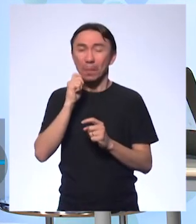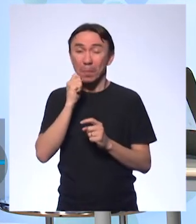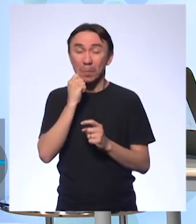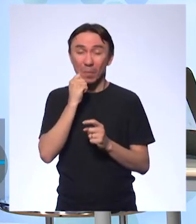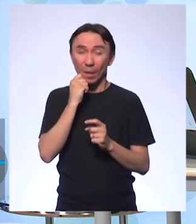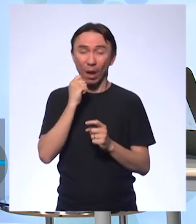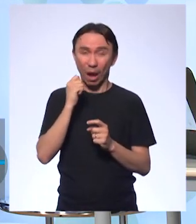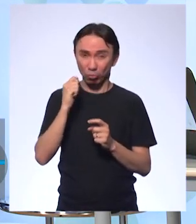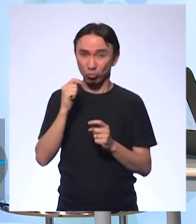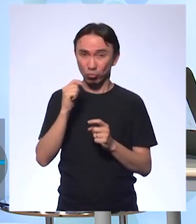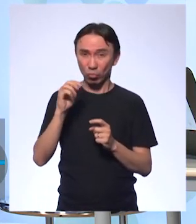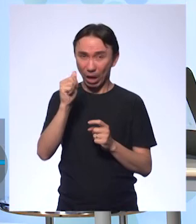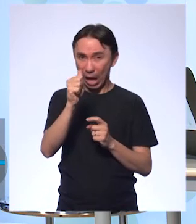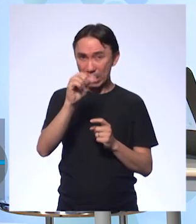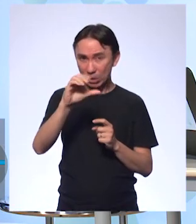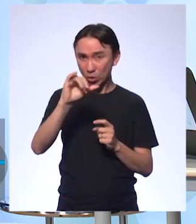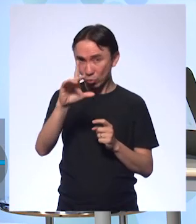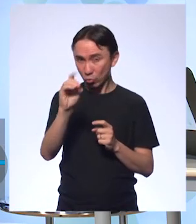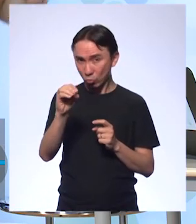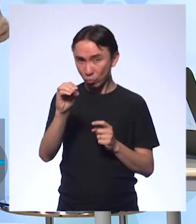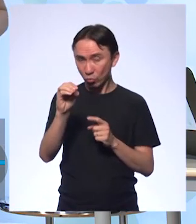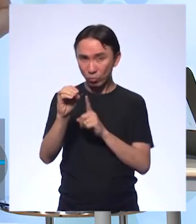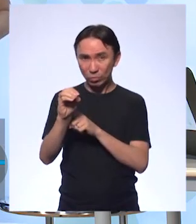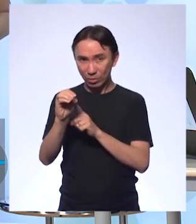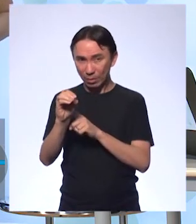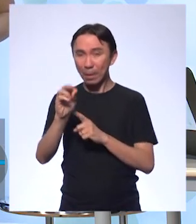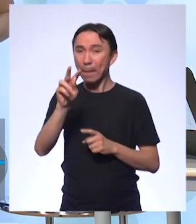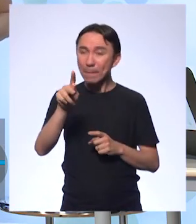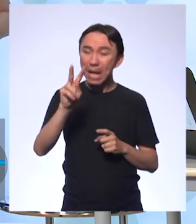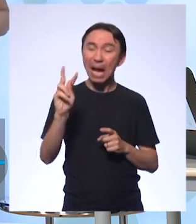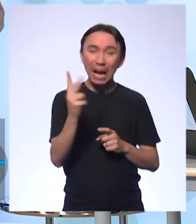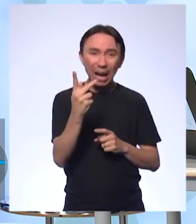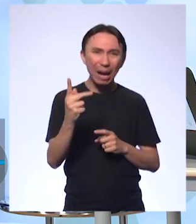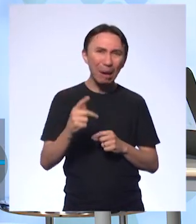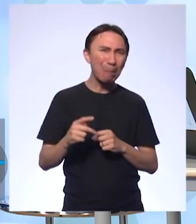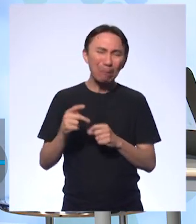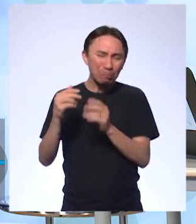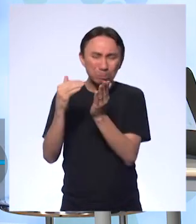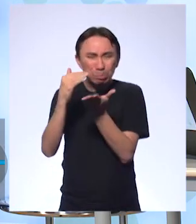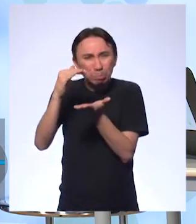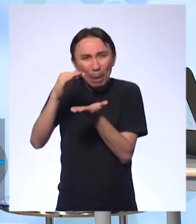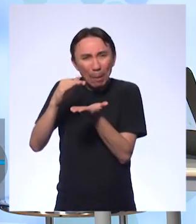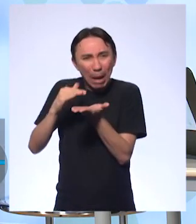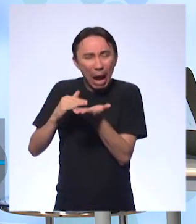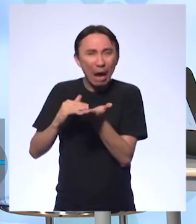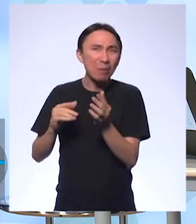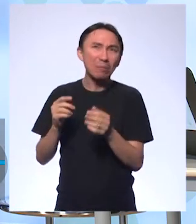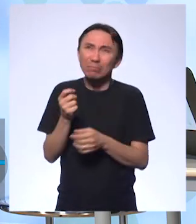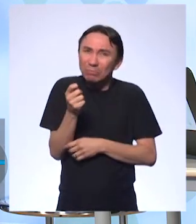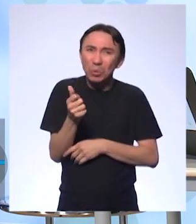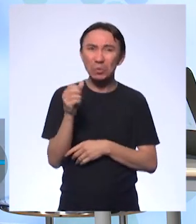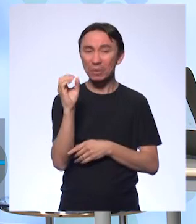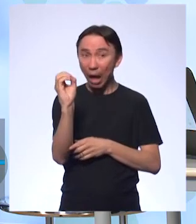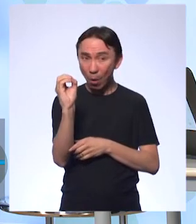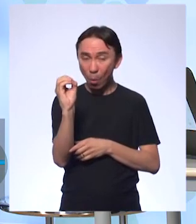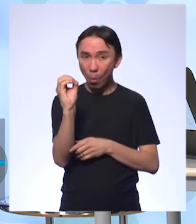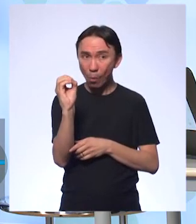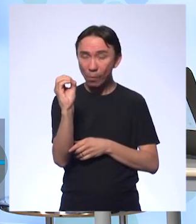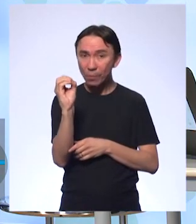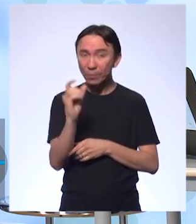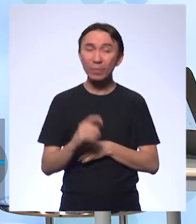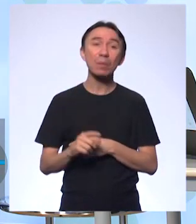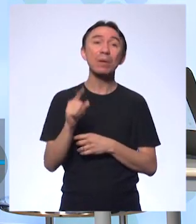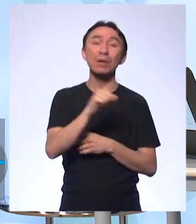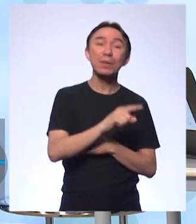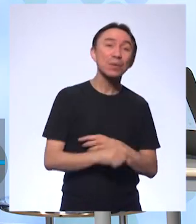bem baixo, né? Próximo ao zero. E o pH que é próximo ao 14, vocês vão ver que isso com calma na terceira série, perfeito? Não